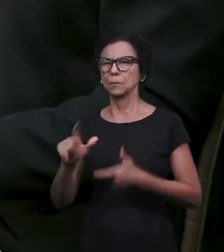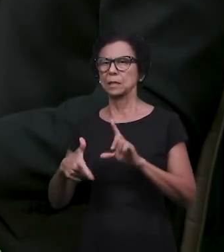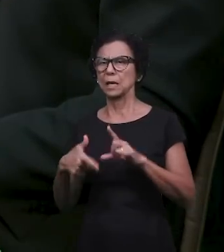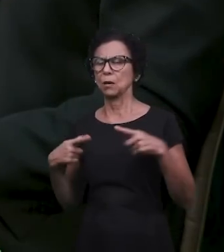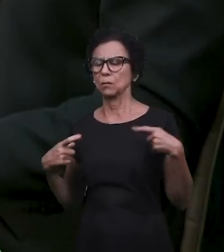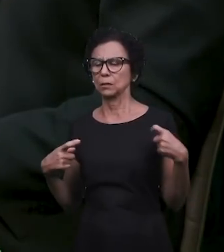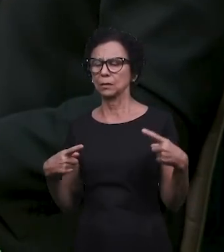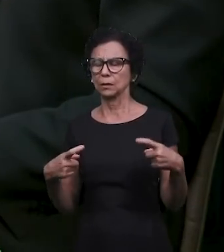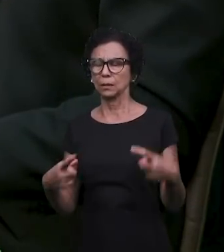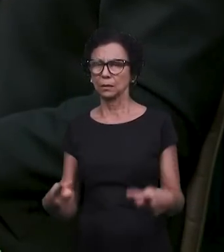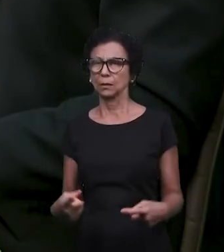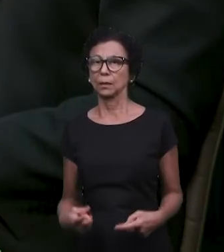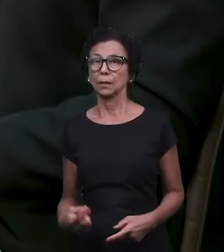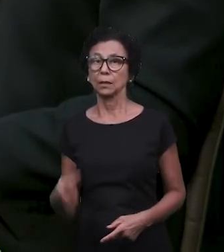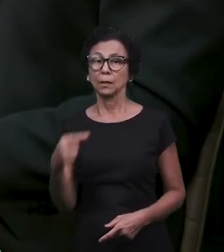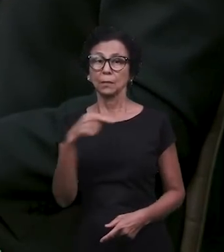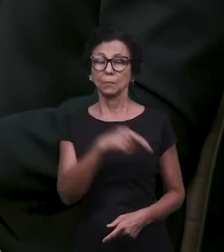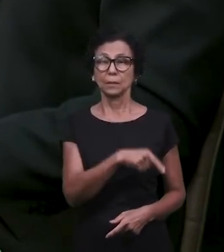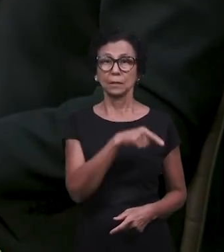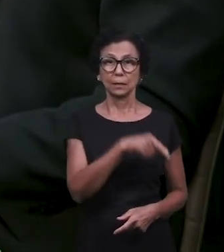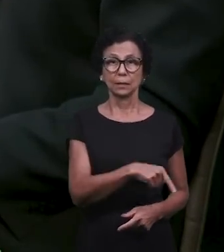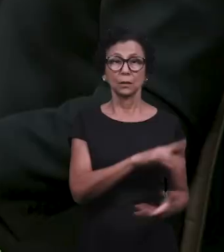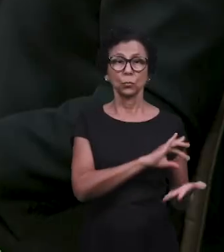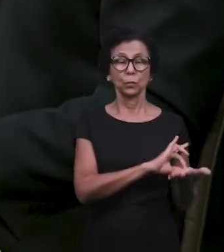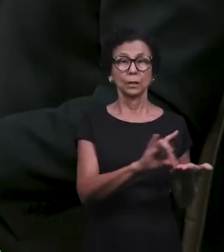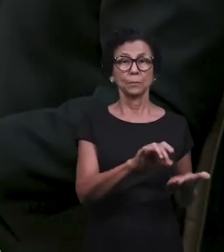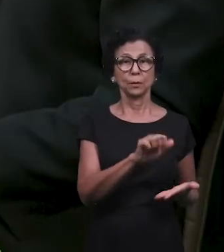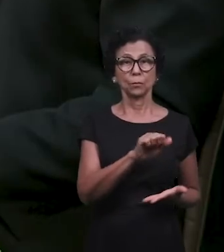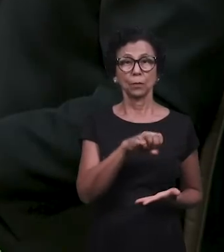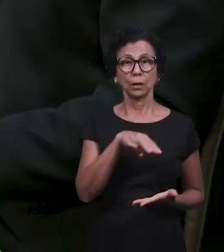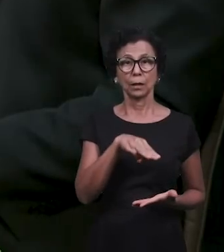Amaleque que atacou Israel. E atacou traiçoeiramente.